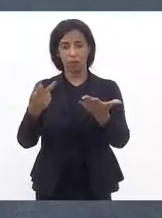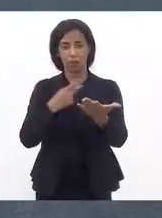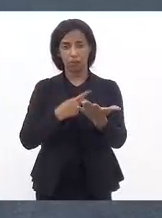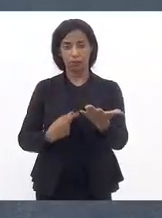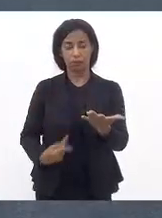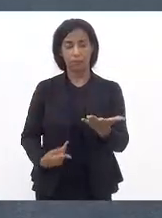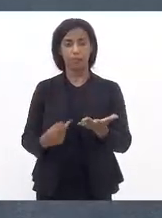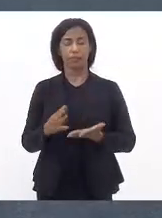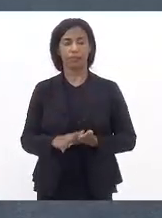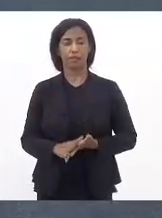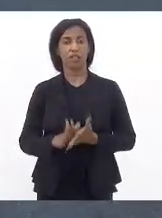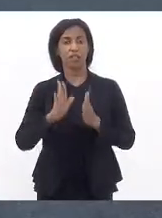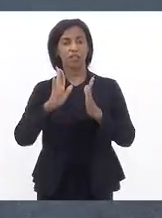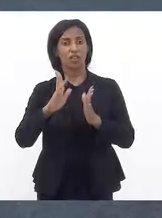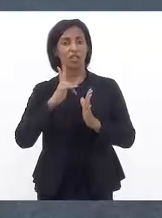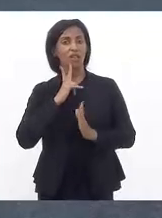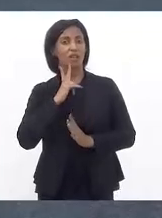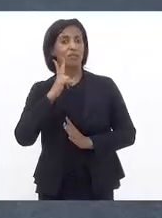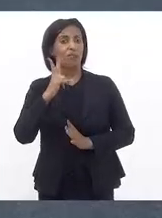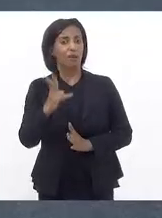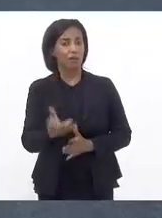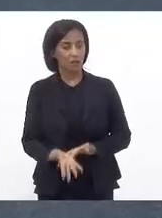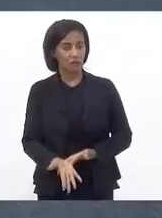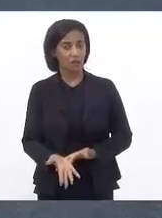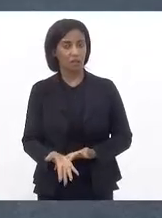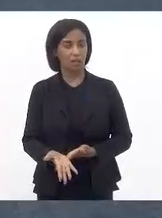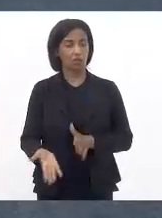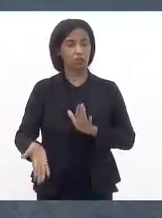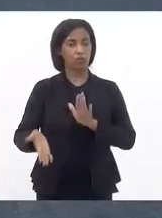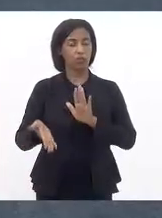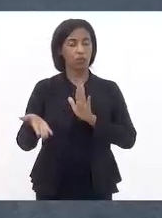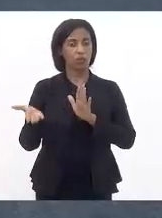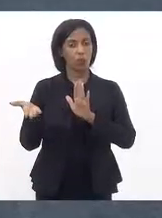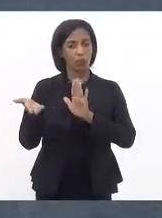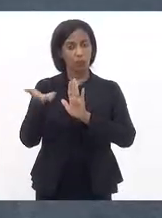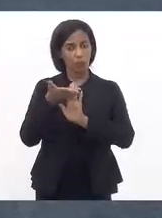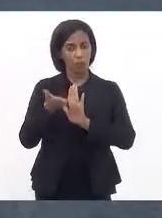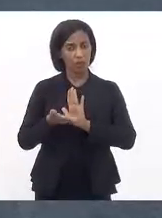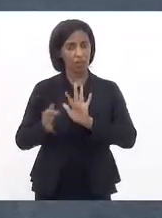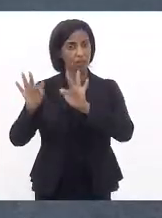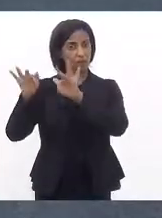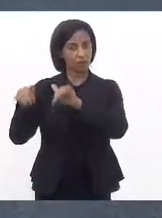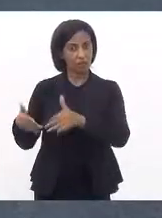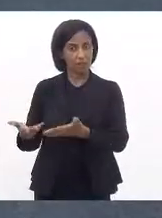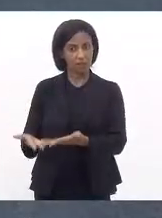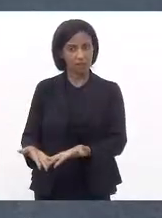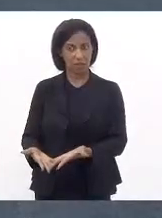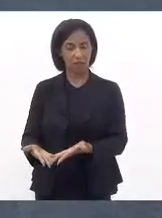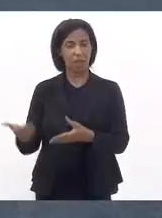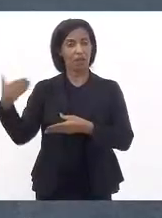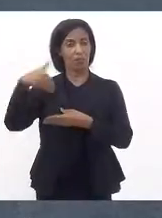excelência é já ia cantar né o processo de encerrar a votação